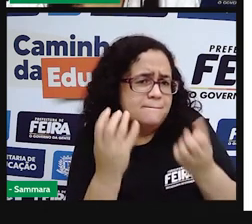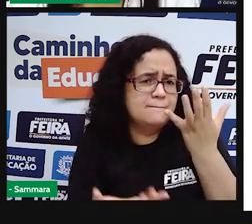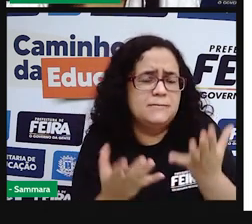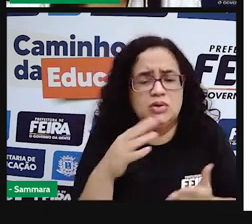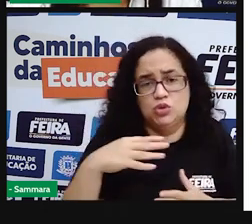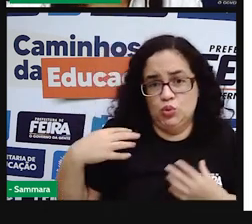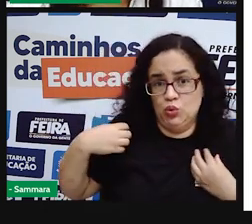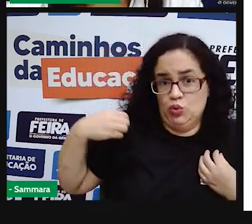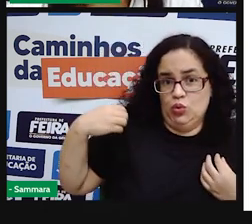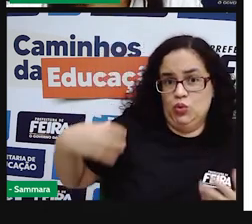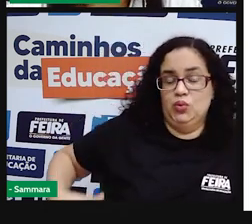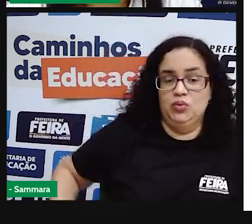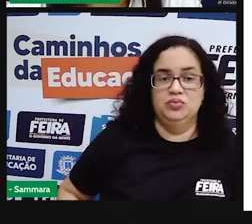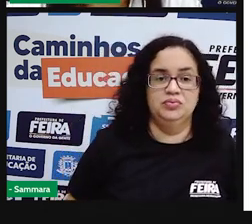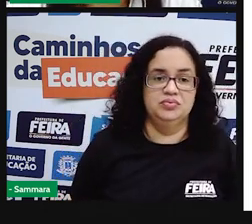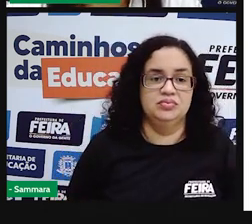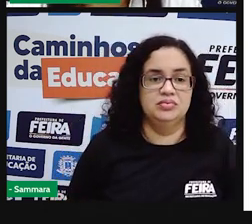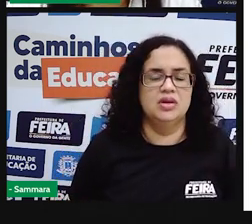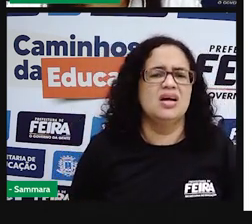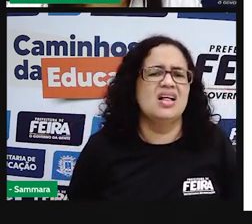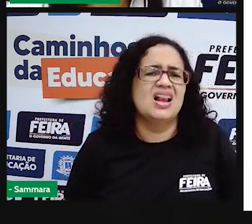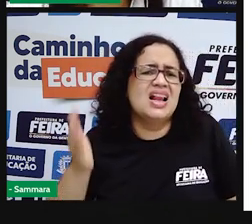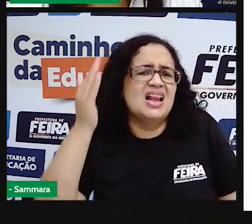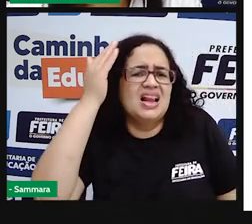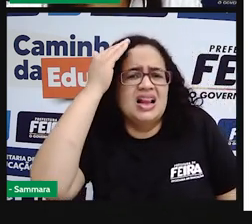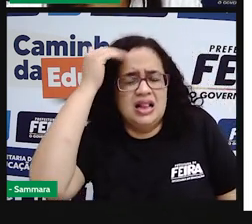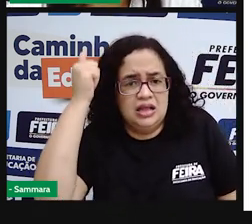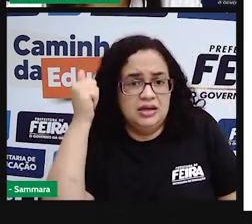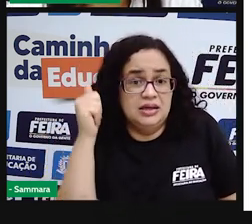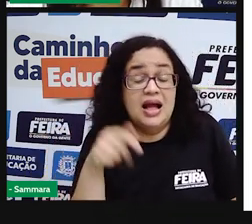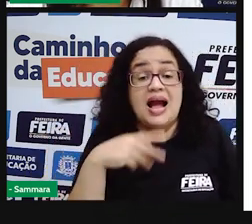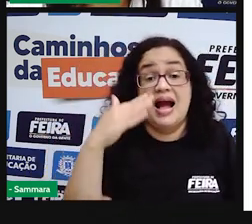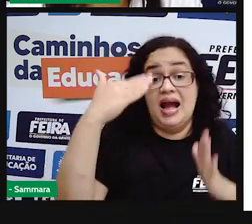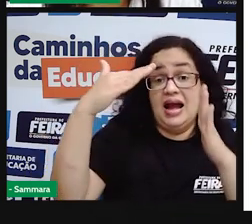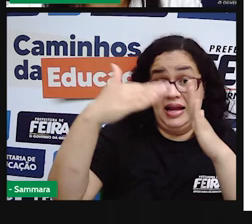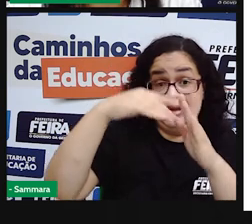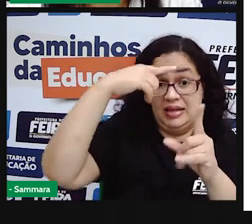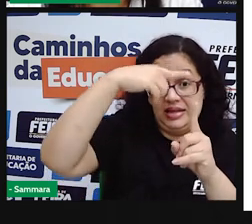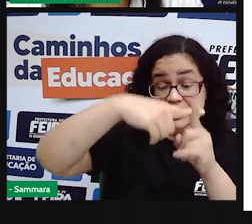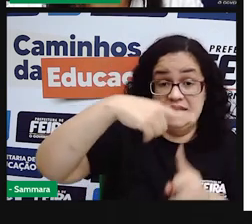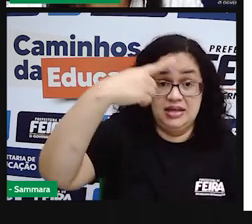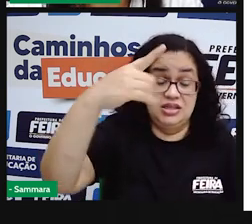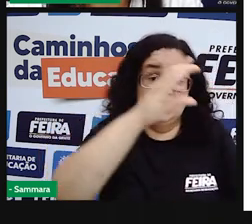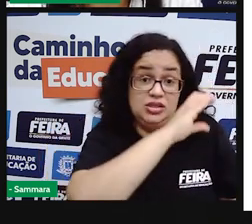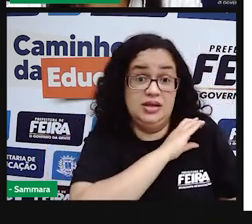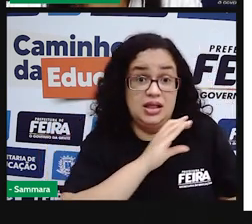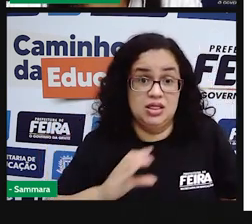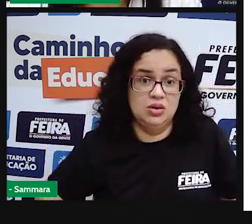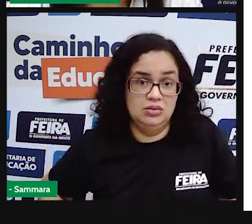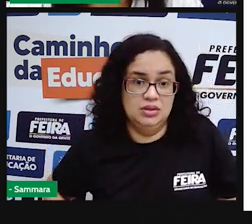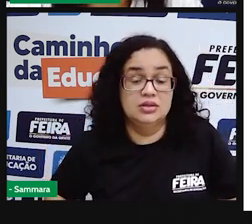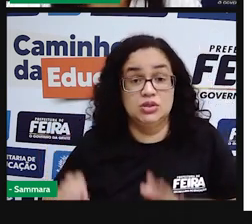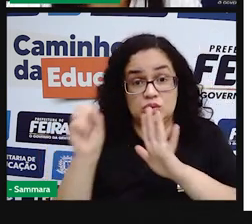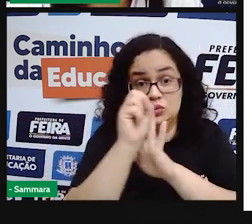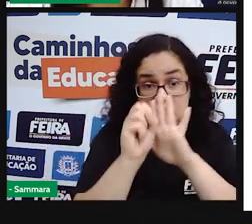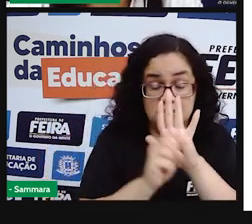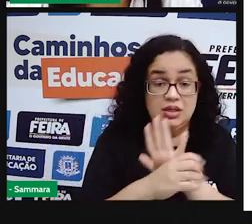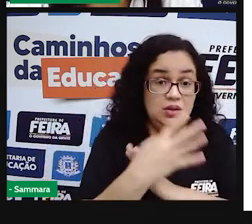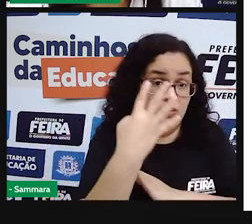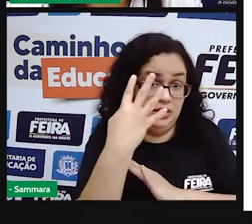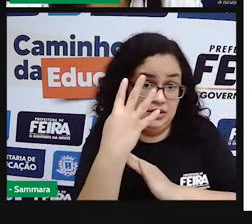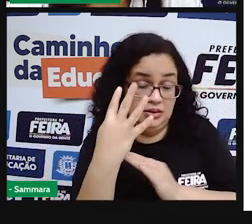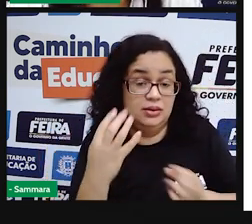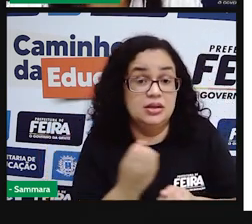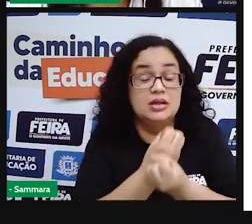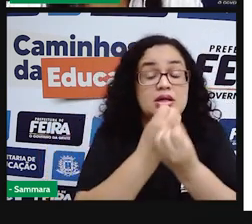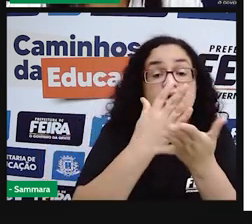lençol. No século XIV, a Igreja Católica adaptou a celebração pagã e